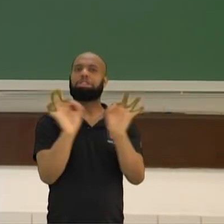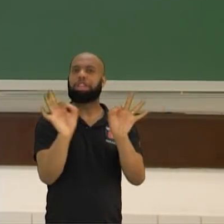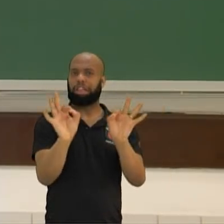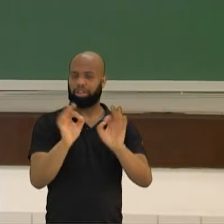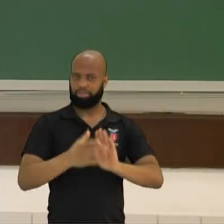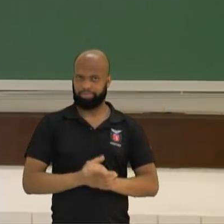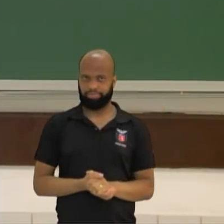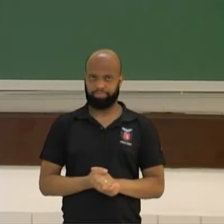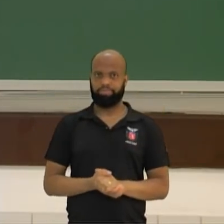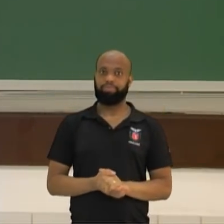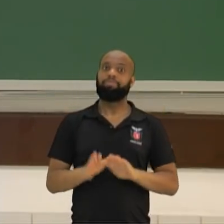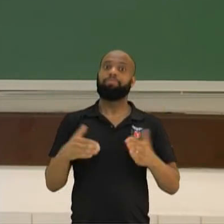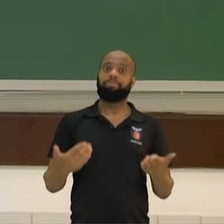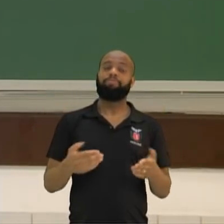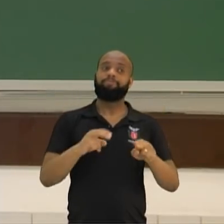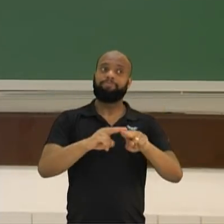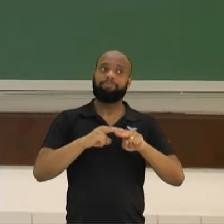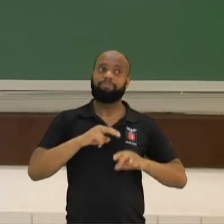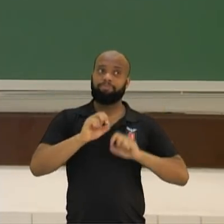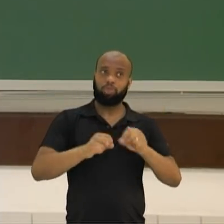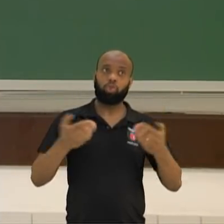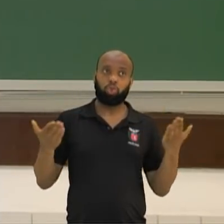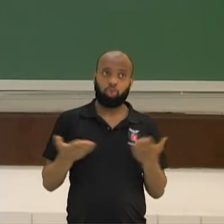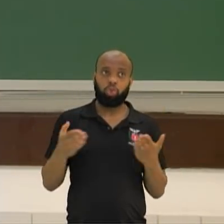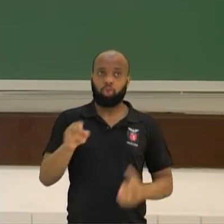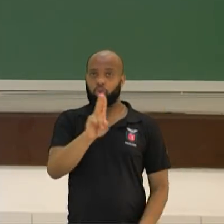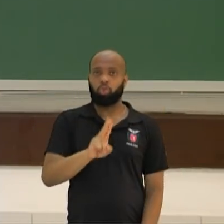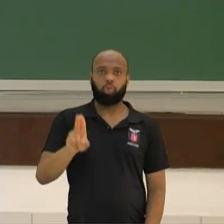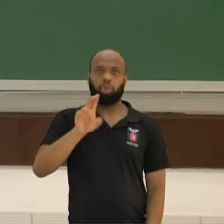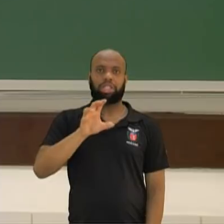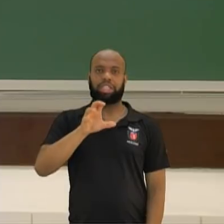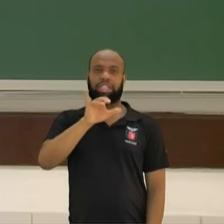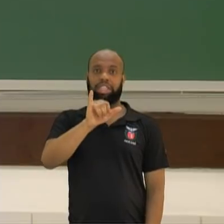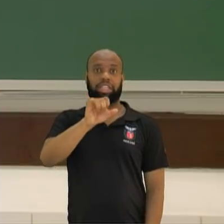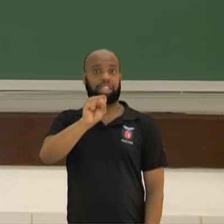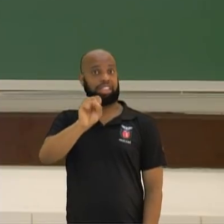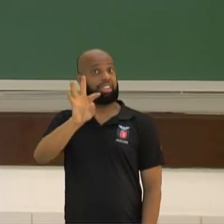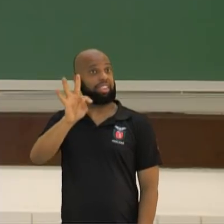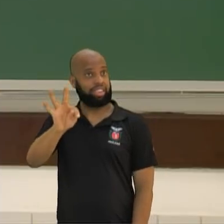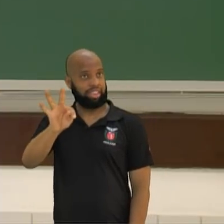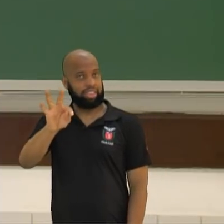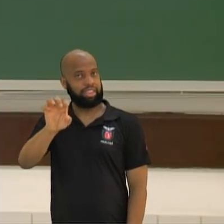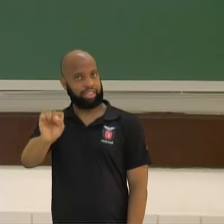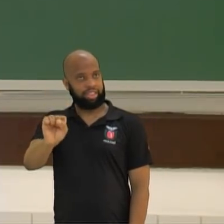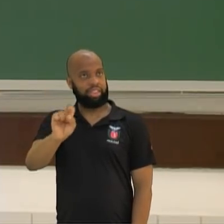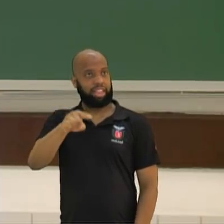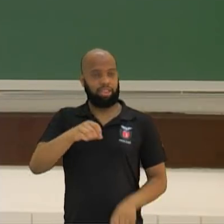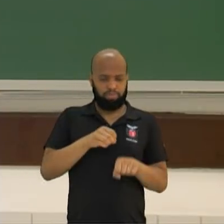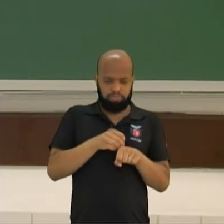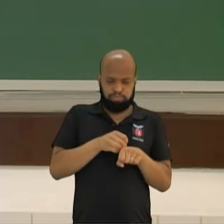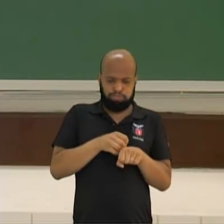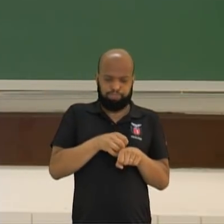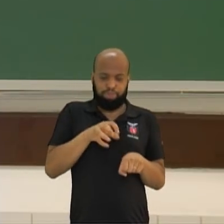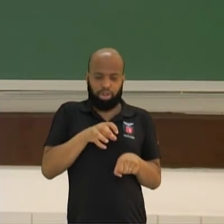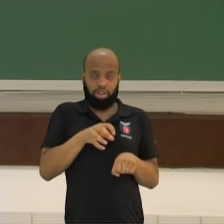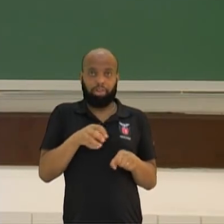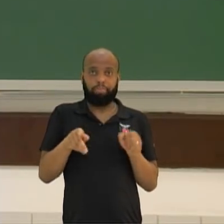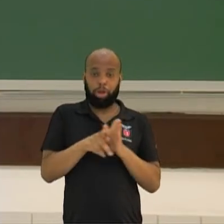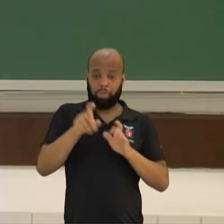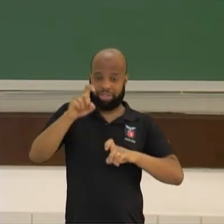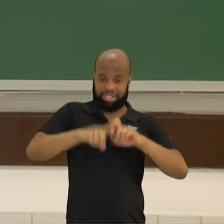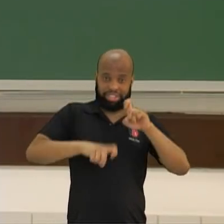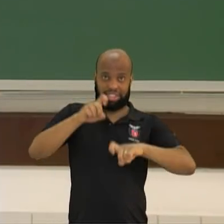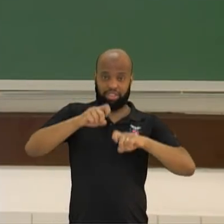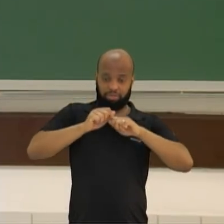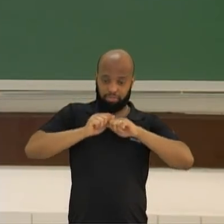tá? Então, por isso que hoje a gente usa esse termo IST, infecções sexualmente